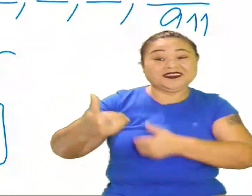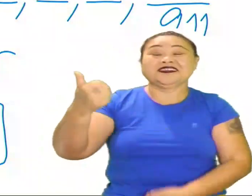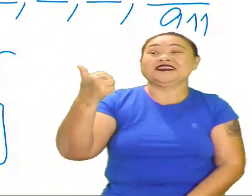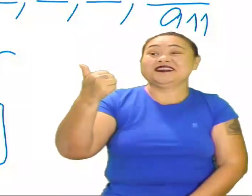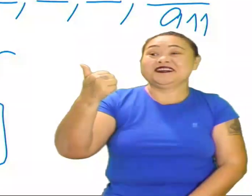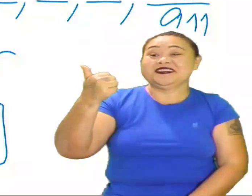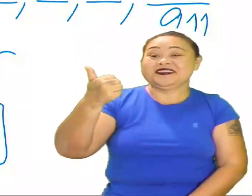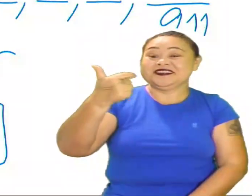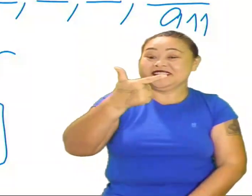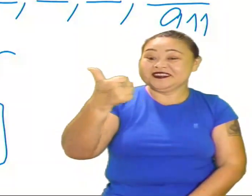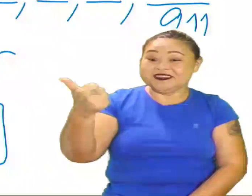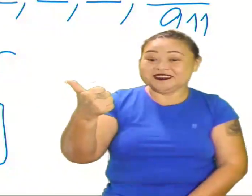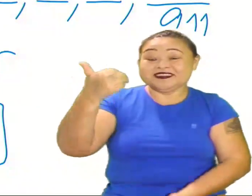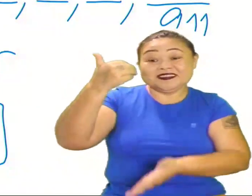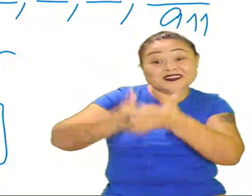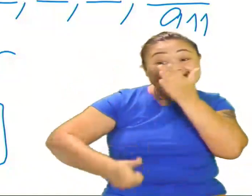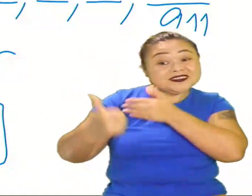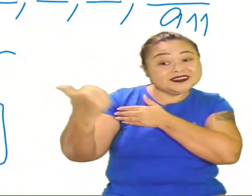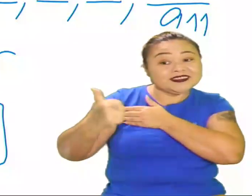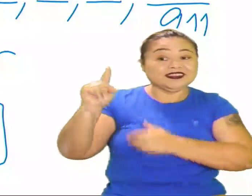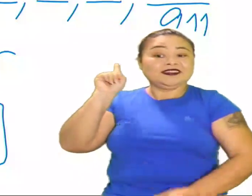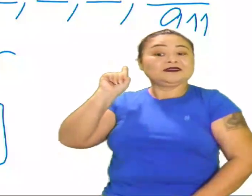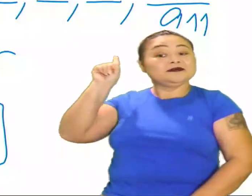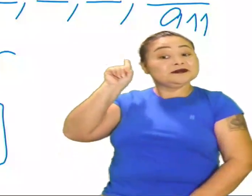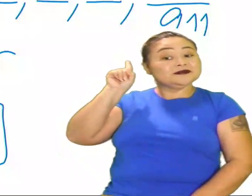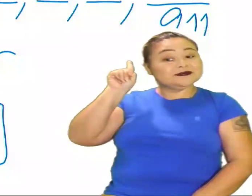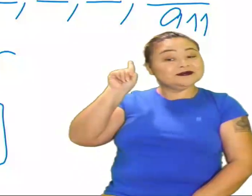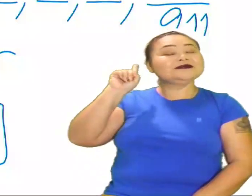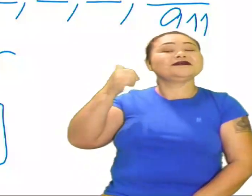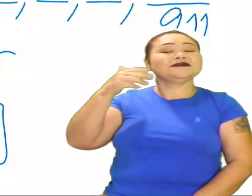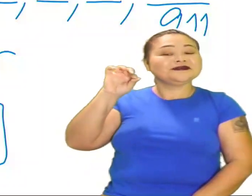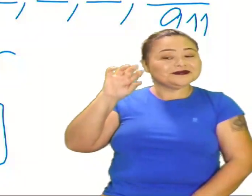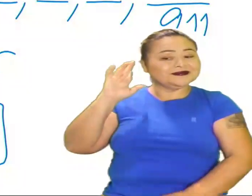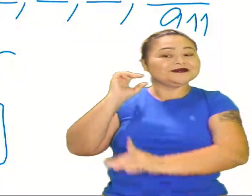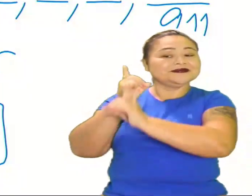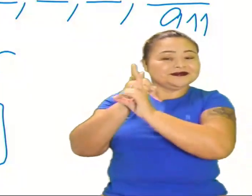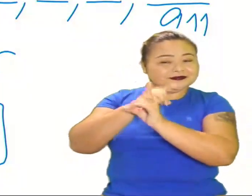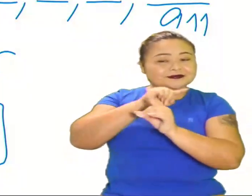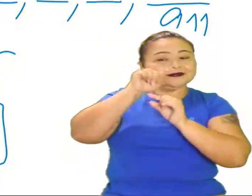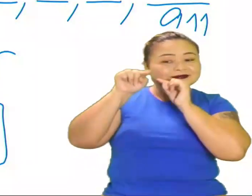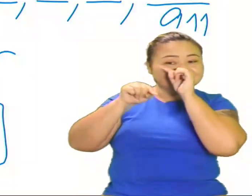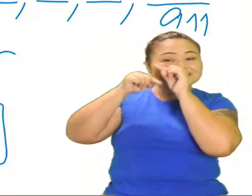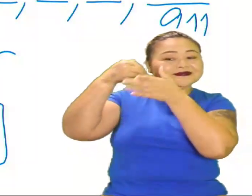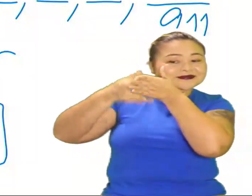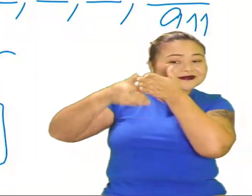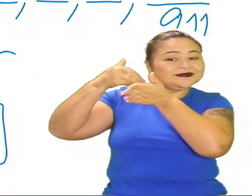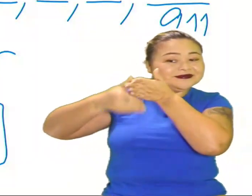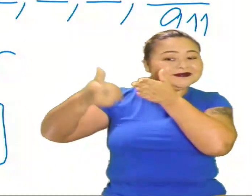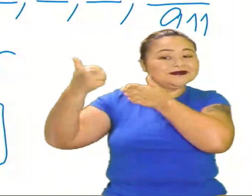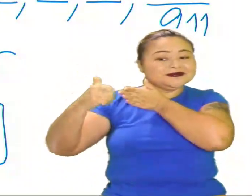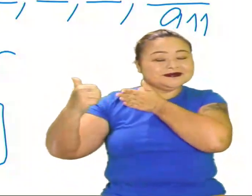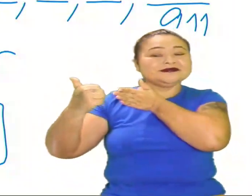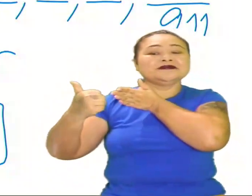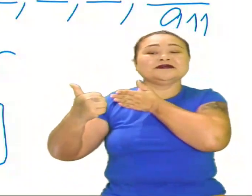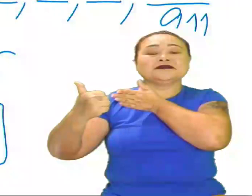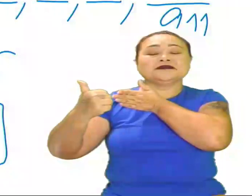11, 21 e menos 11, 10, né? Então, os pulinhos que a gente deu agora